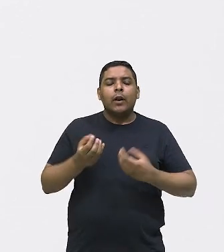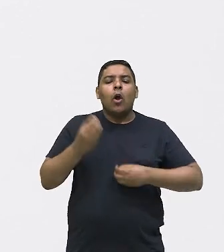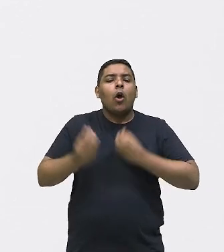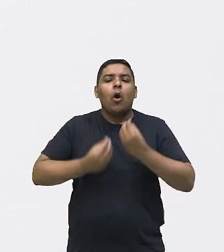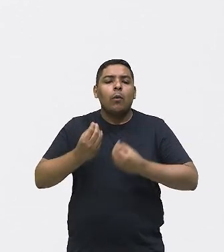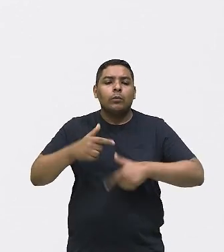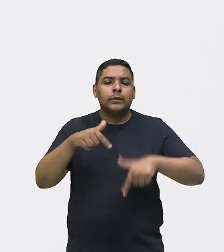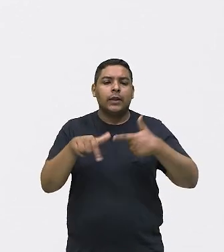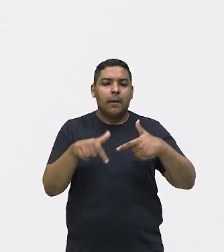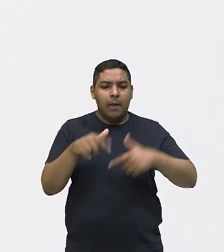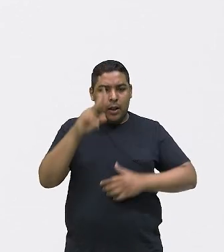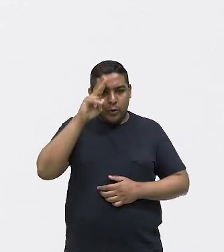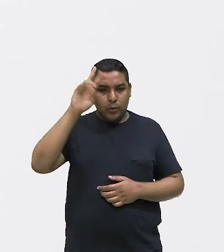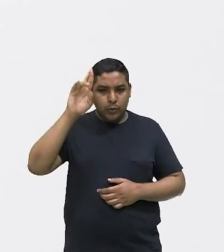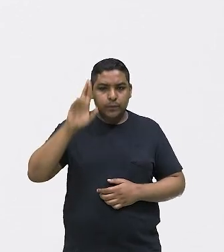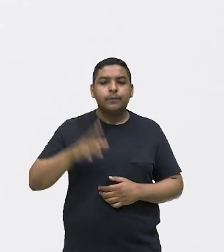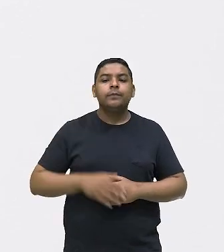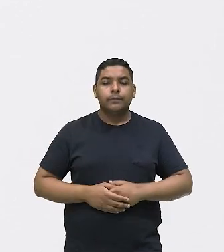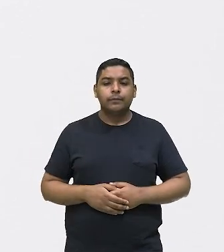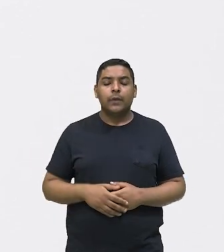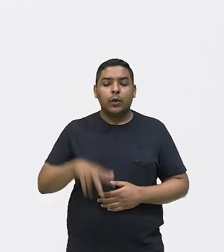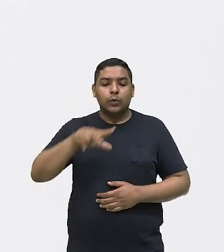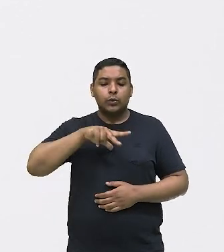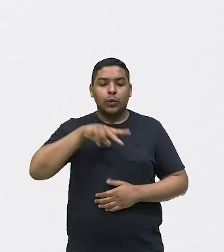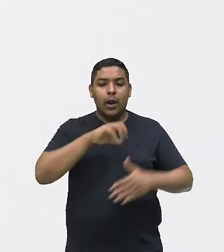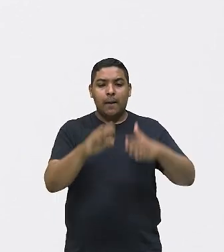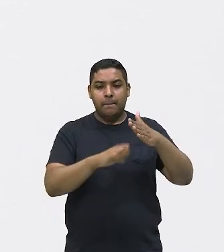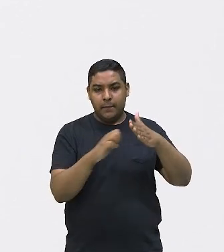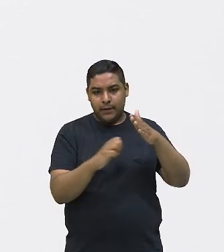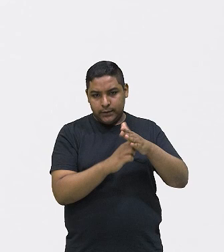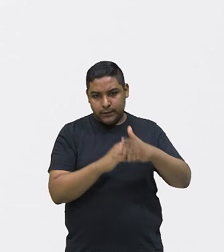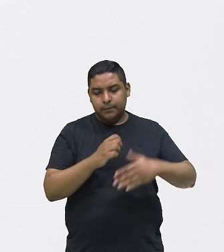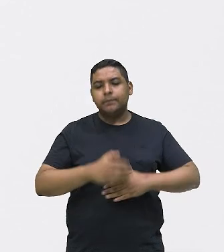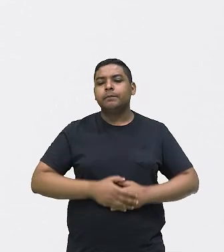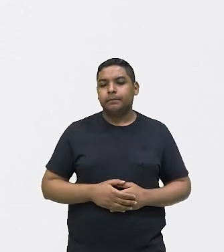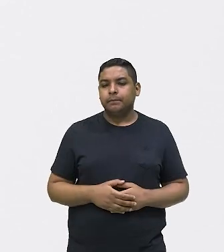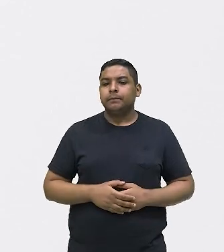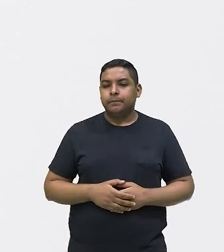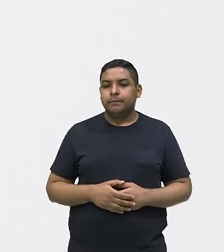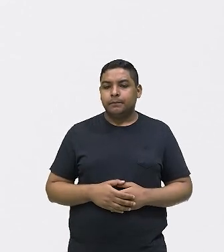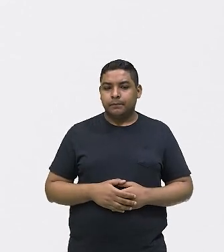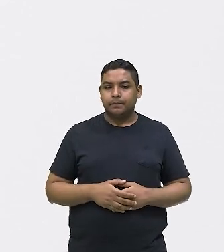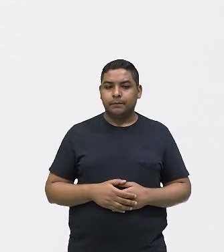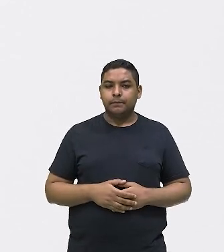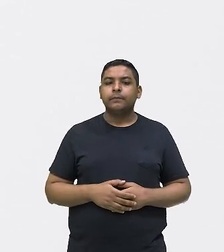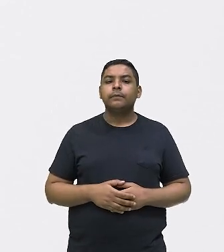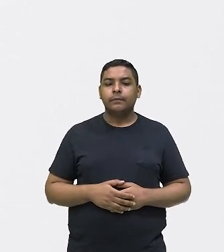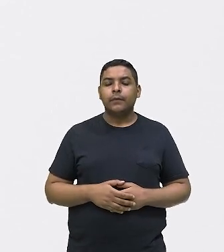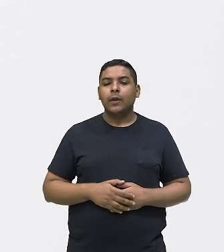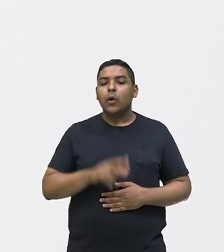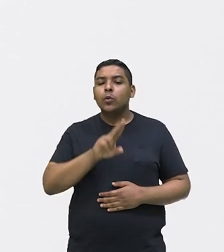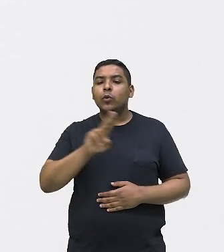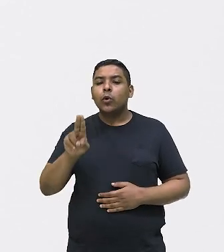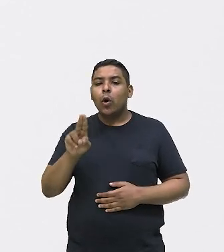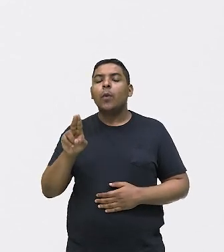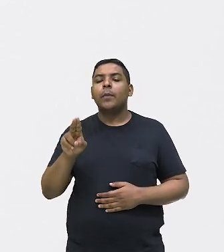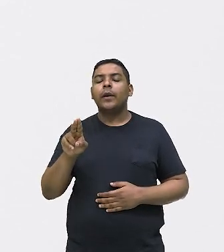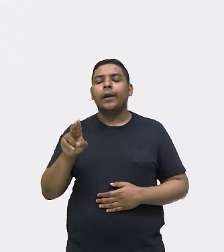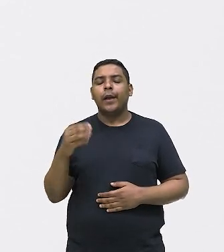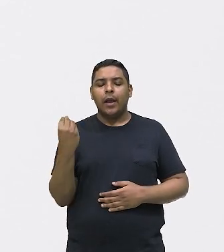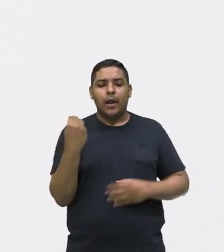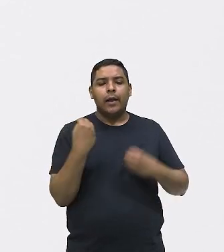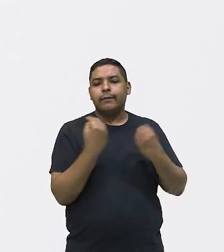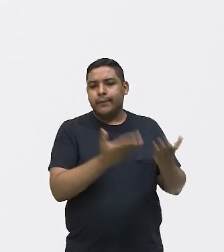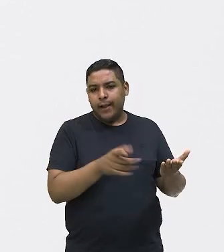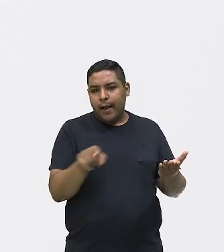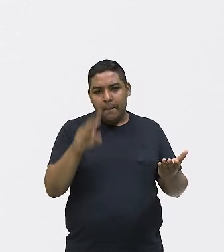os patrões e os donos de empresas. Marx vai chamá-los de burgueses. E 2,